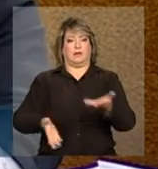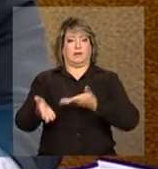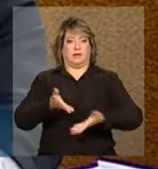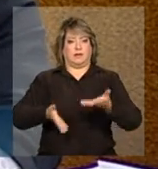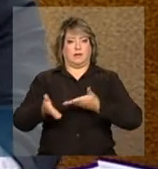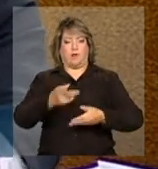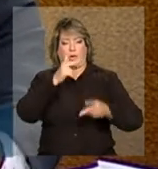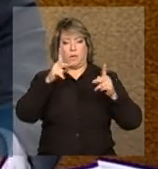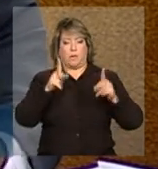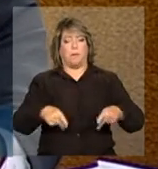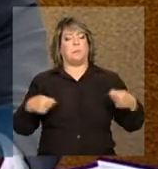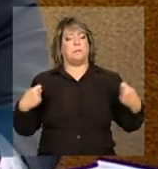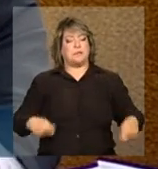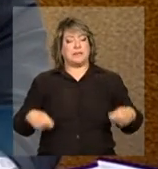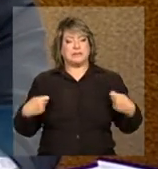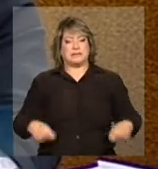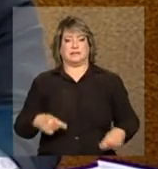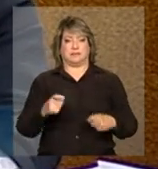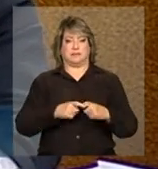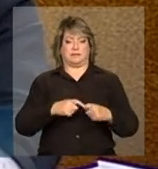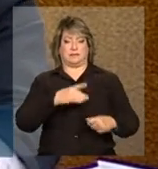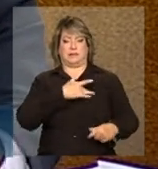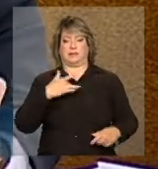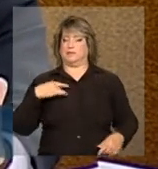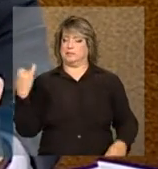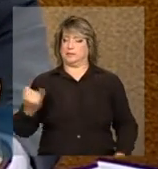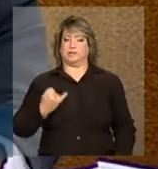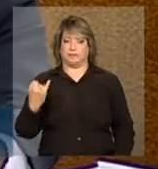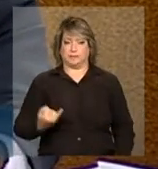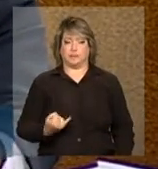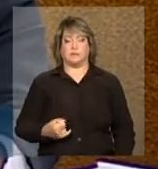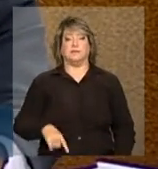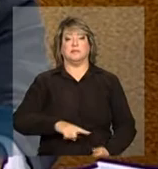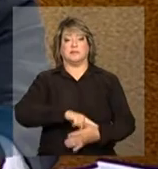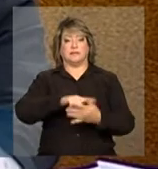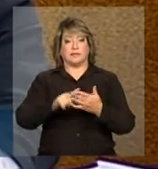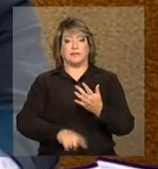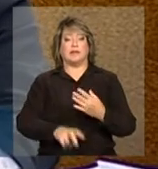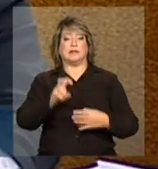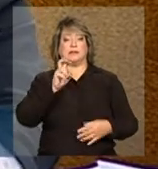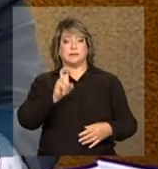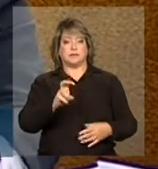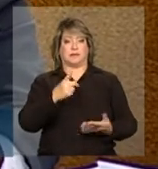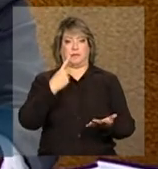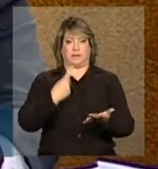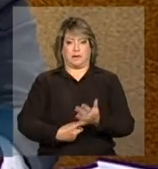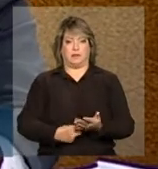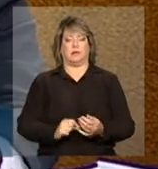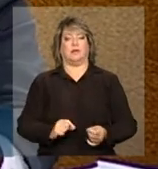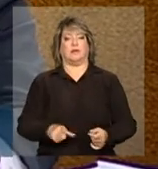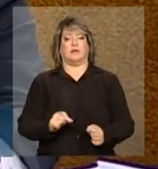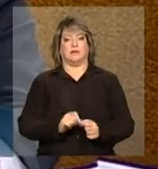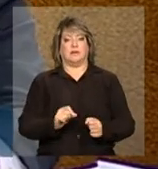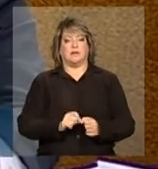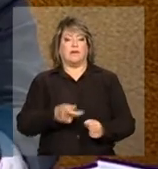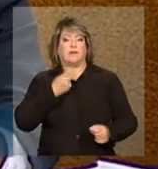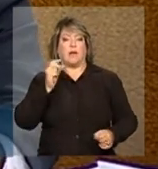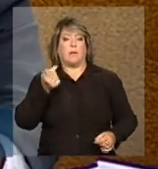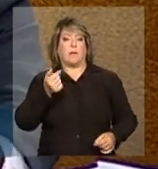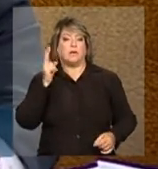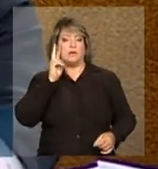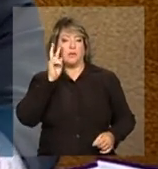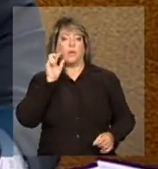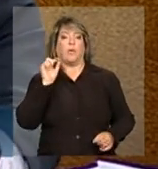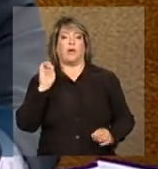população que precisa ser cada vez melhor atendida. Esses cinco pactos compõem um pouco o que é a agenda do governo federal